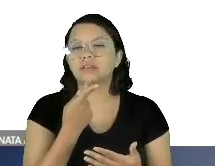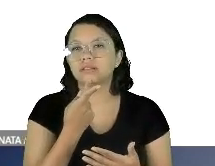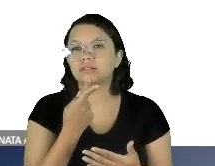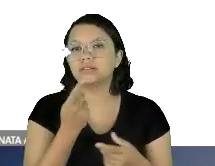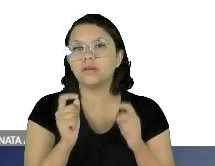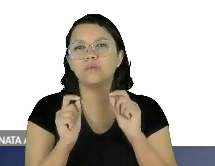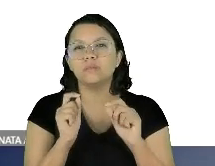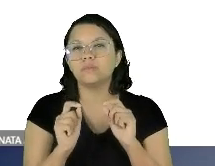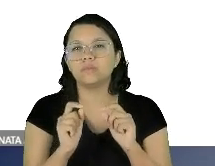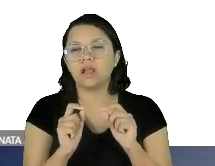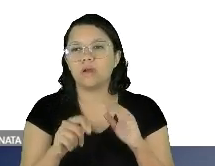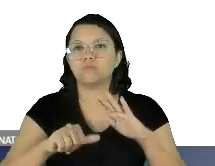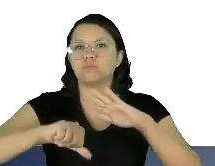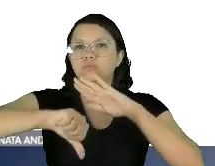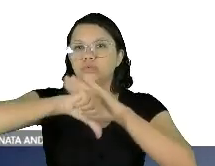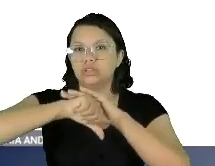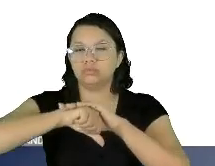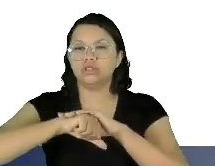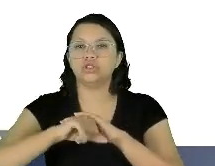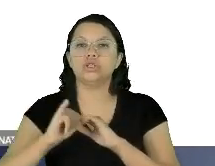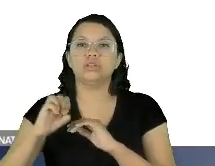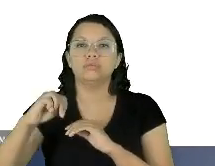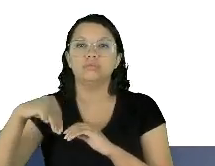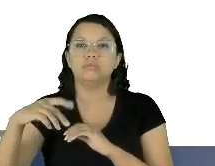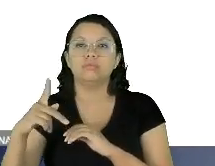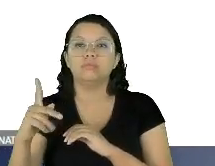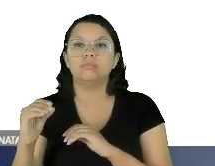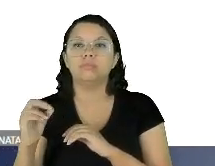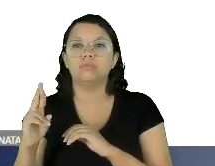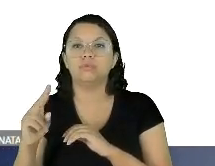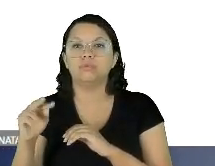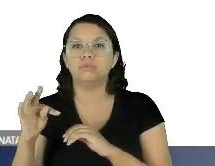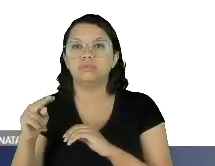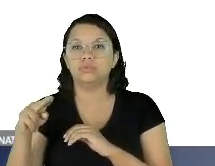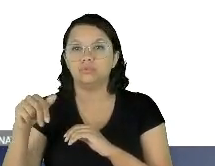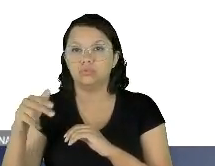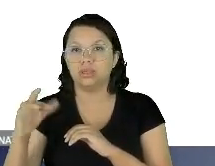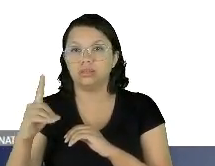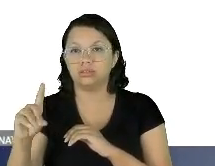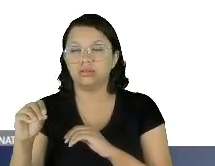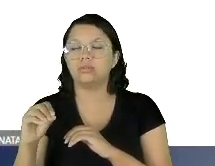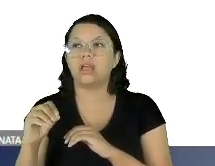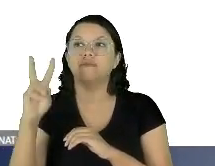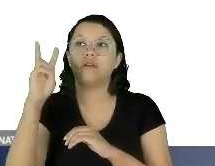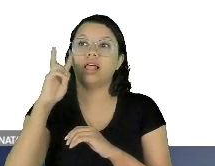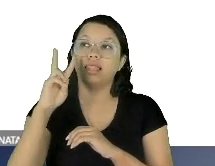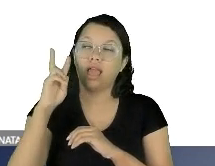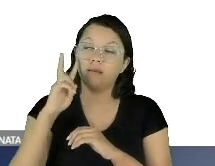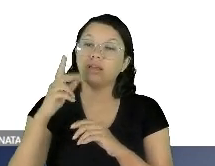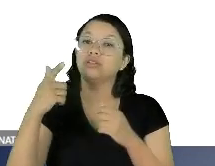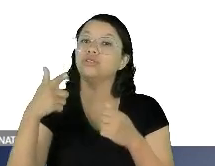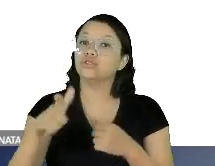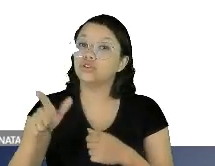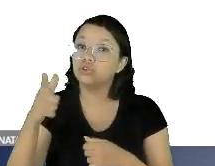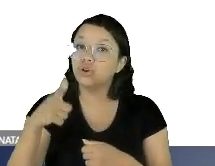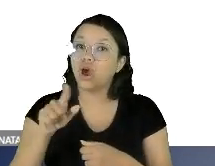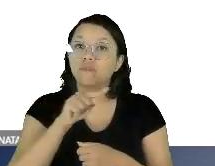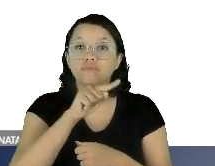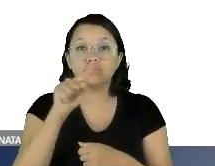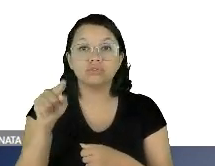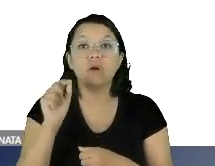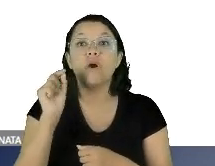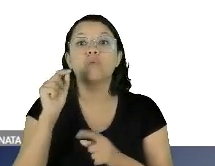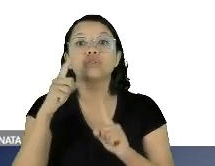de importunação sexual, e eu vou de novo lembrar a vocês qual que é o tipo